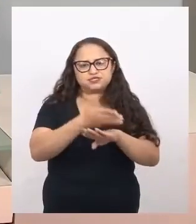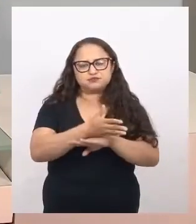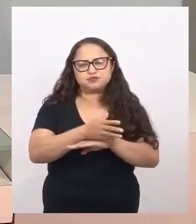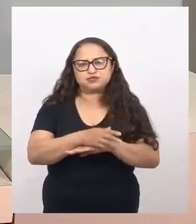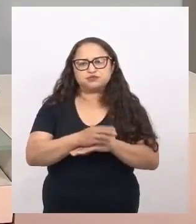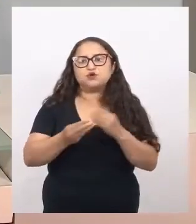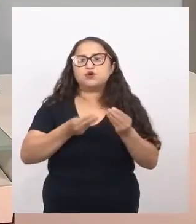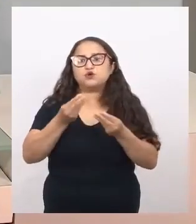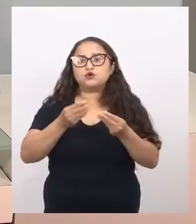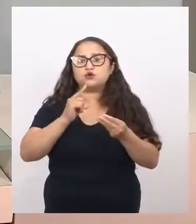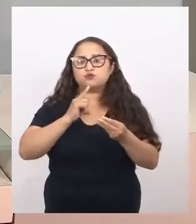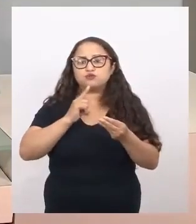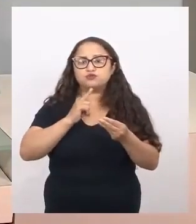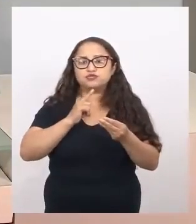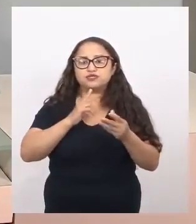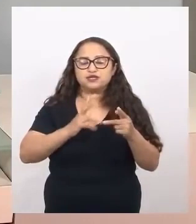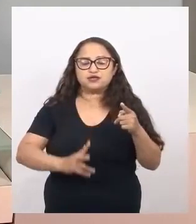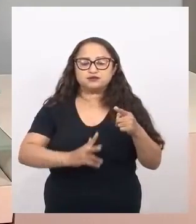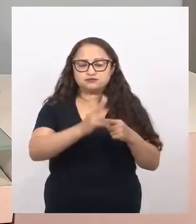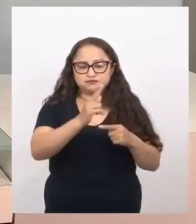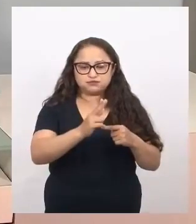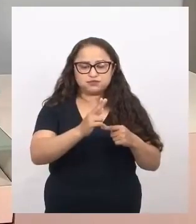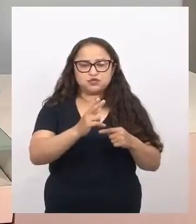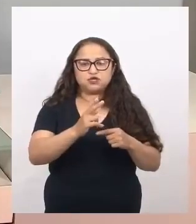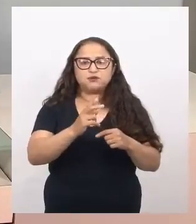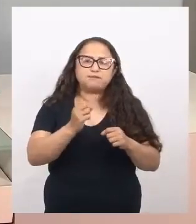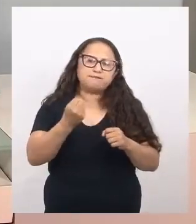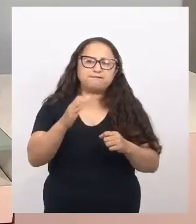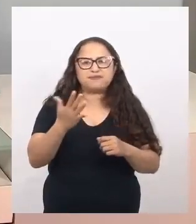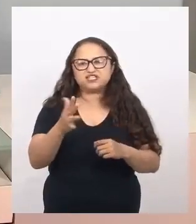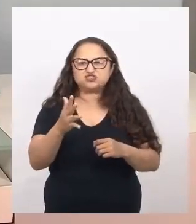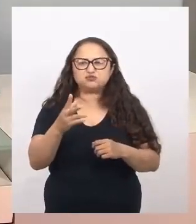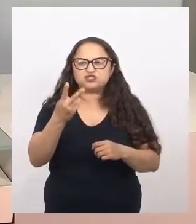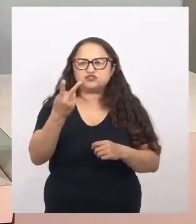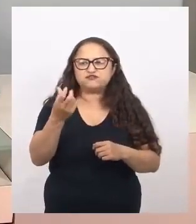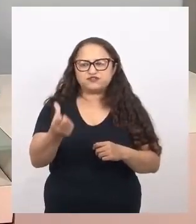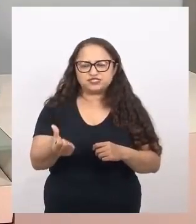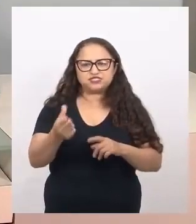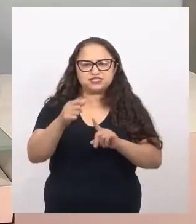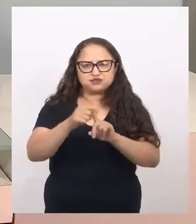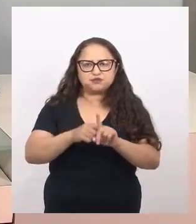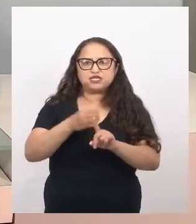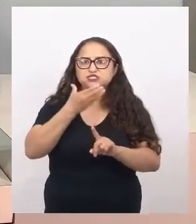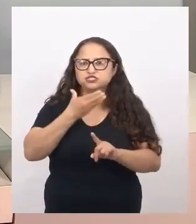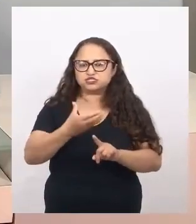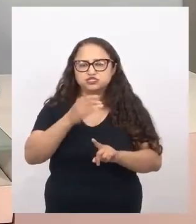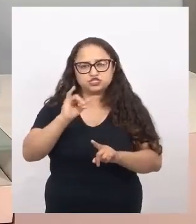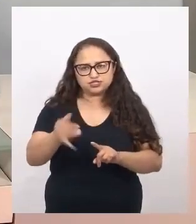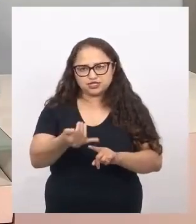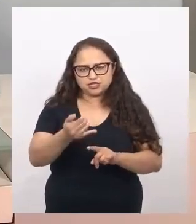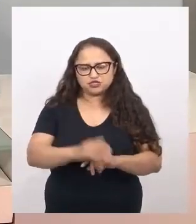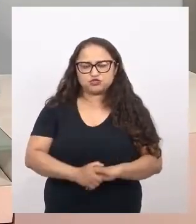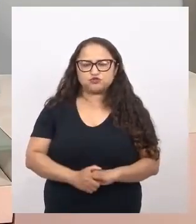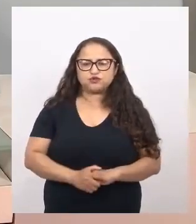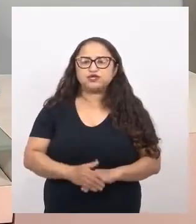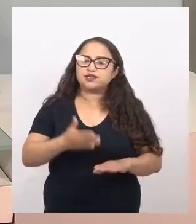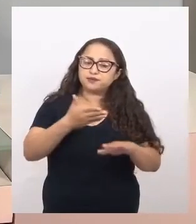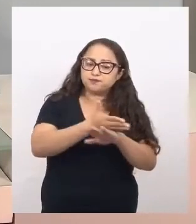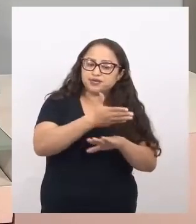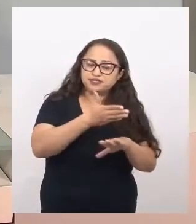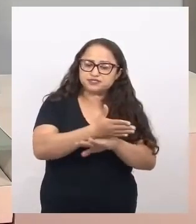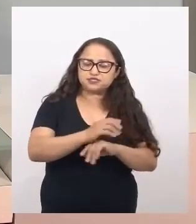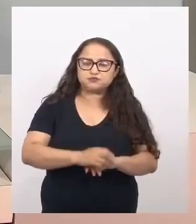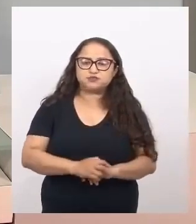a cessação da designação dele vai ocorrer lá em 26 de janeiro, ele já participa do processo de atribuição inicial. Basta que